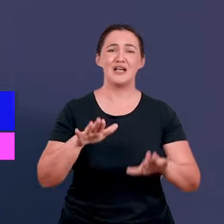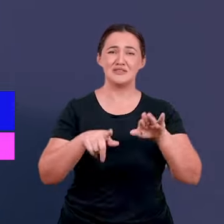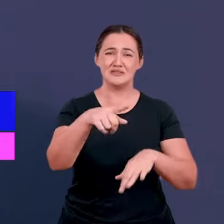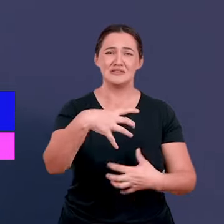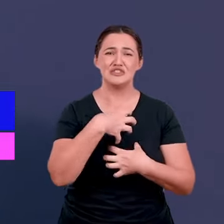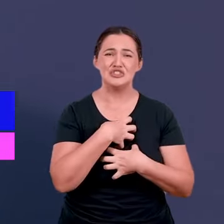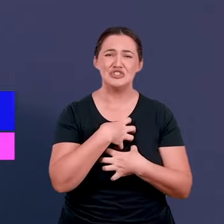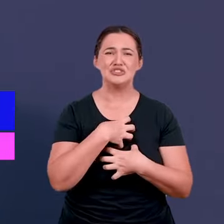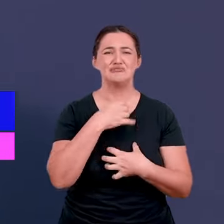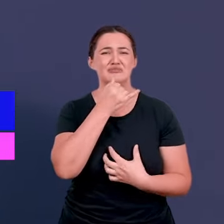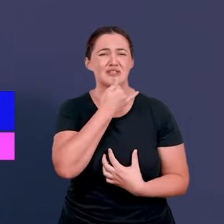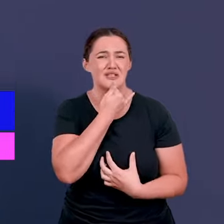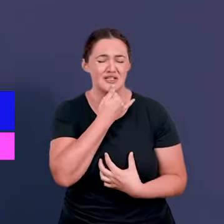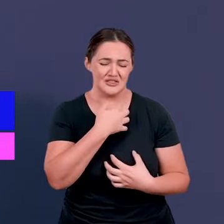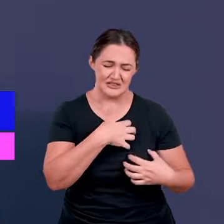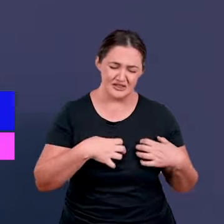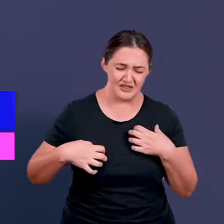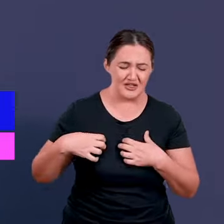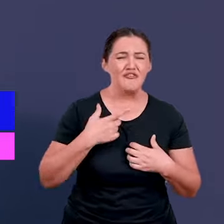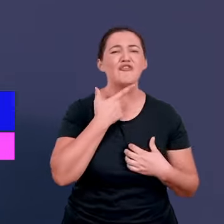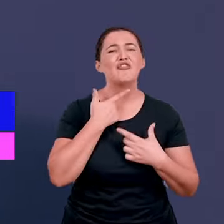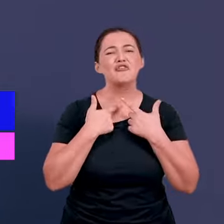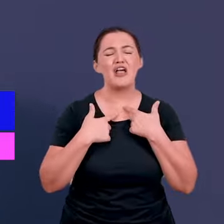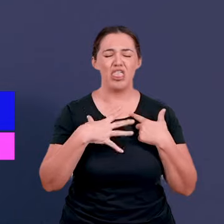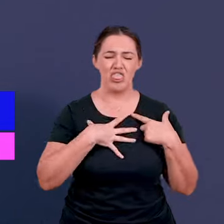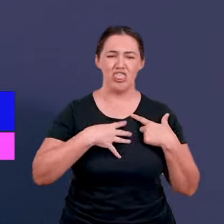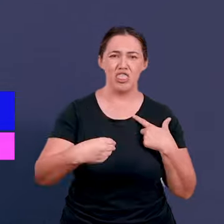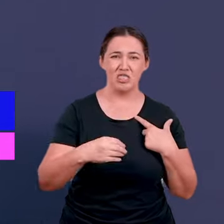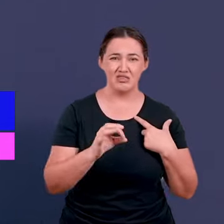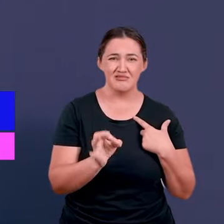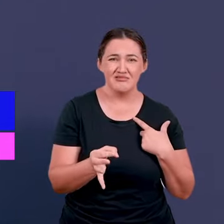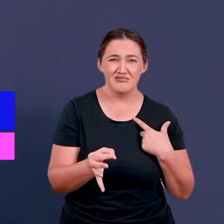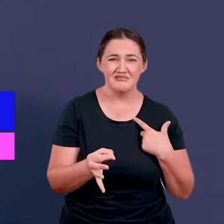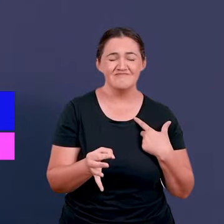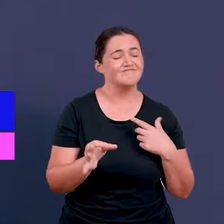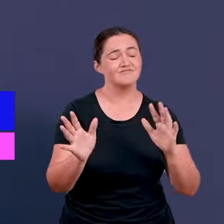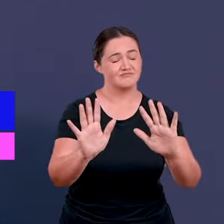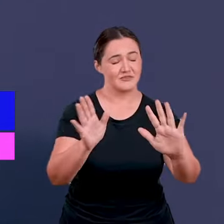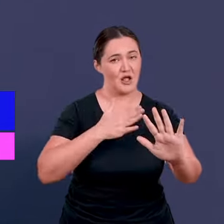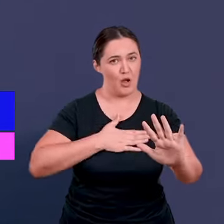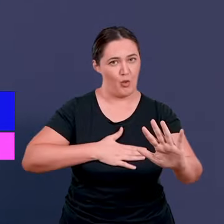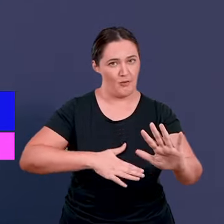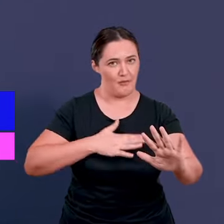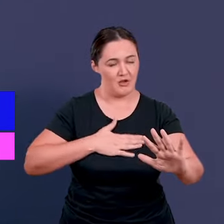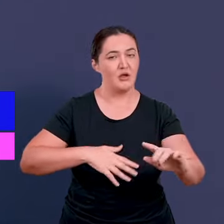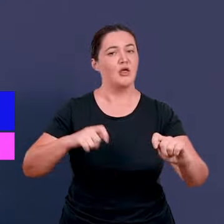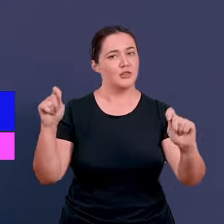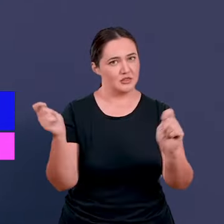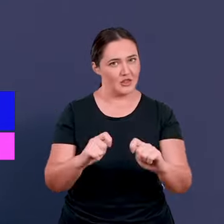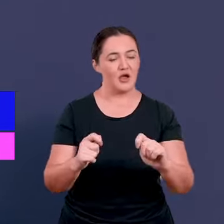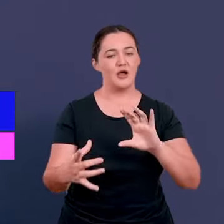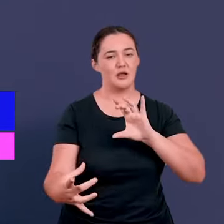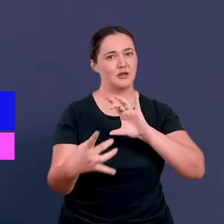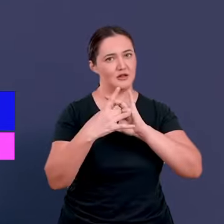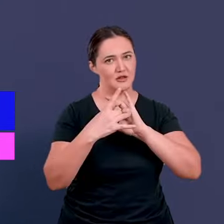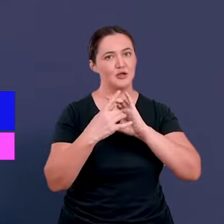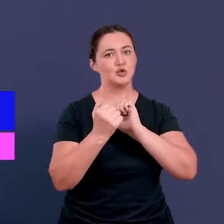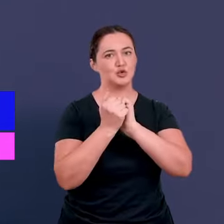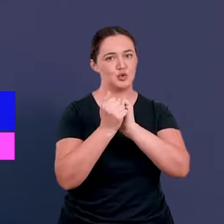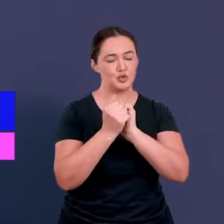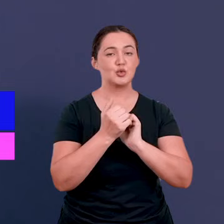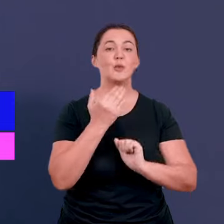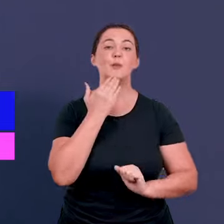passando em um momento terrível da sua vida, pensando em fazer uma loucura. Não faça. Procure ajuda e seja parte da escola